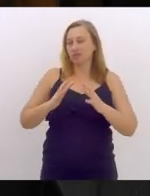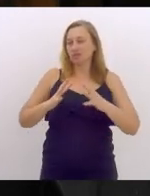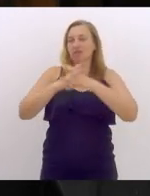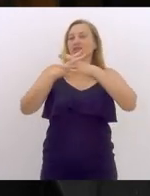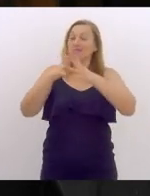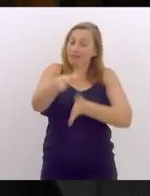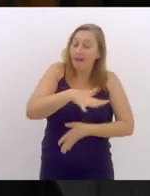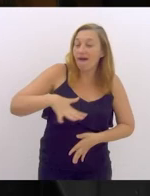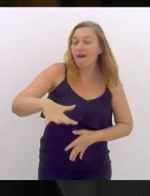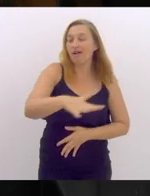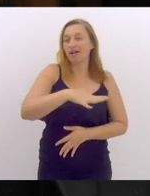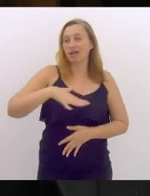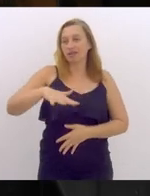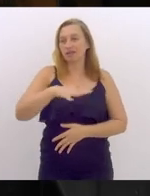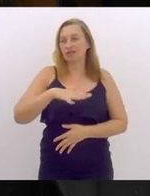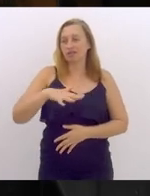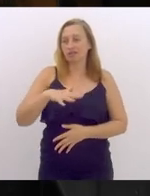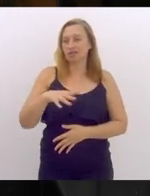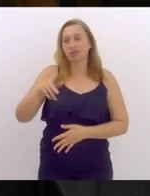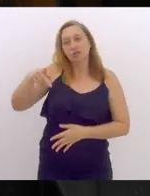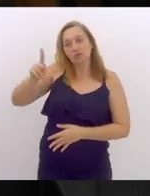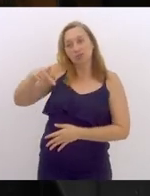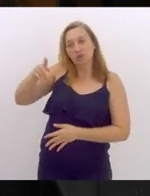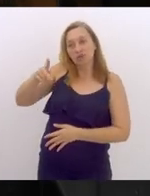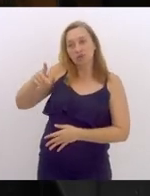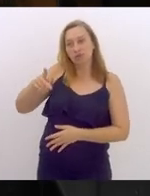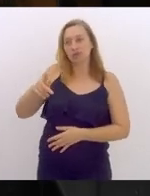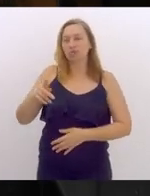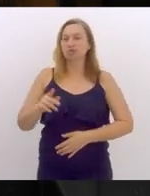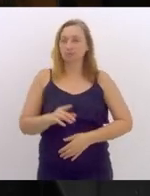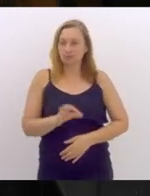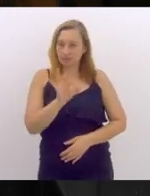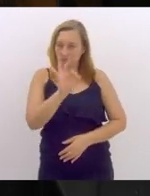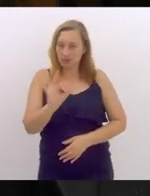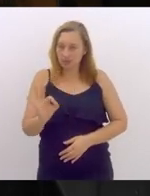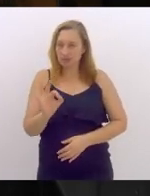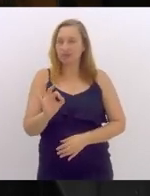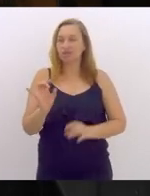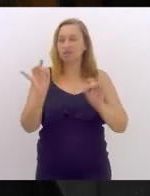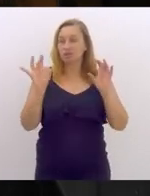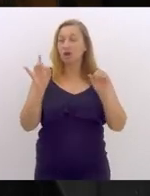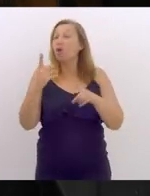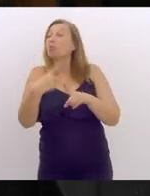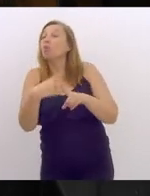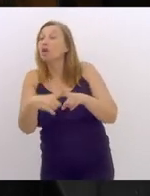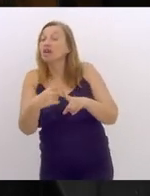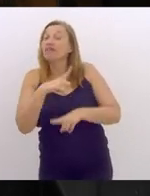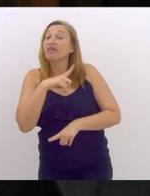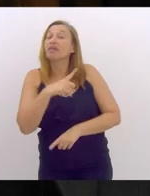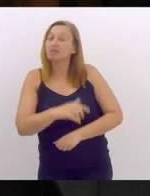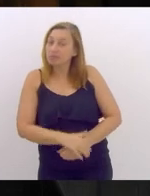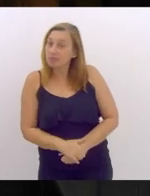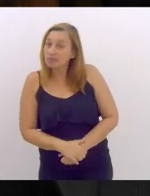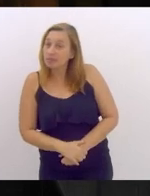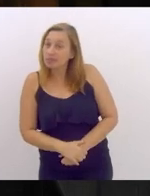na área dos olhos participações especiais e por que teremos